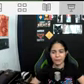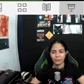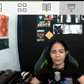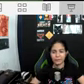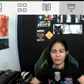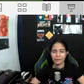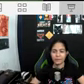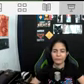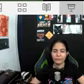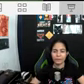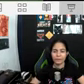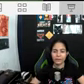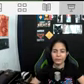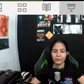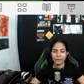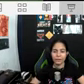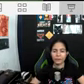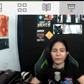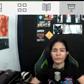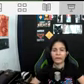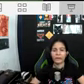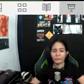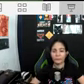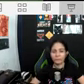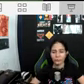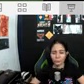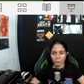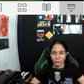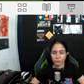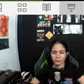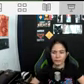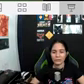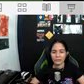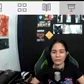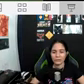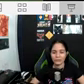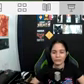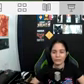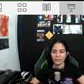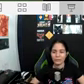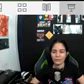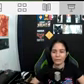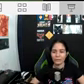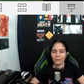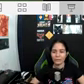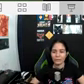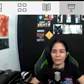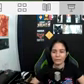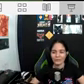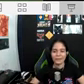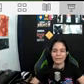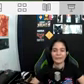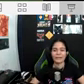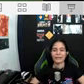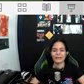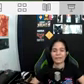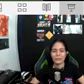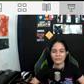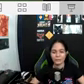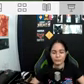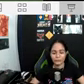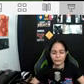Não é? Então, vai chegar no final, eu vou ter gastado uma fortuna, porque essas fitinhas de glicemia não são baratas, né? Eu